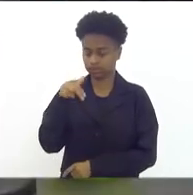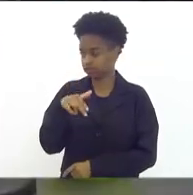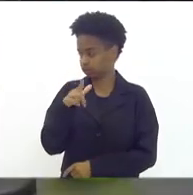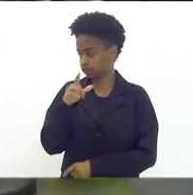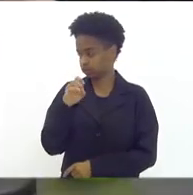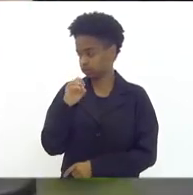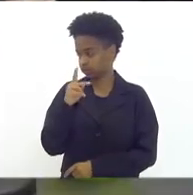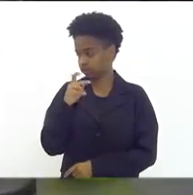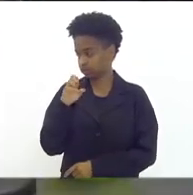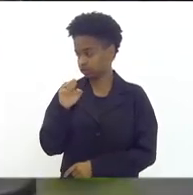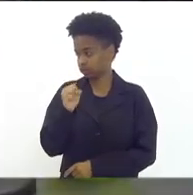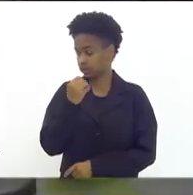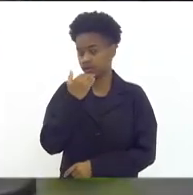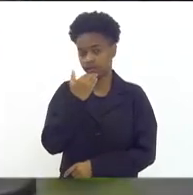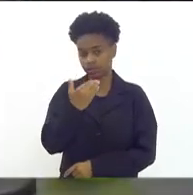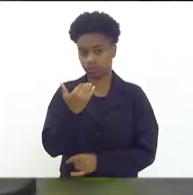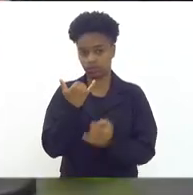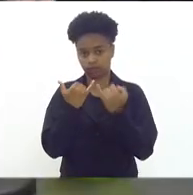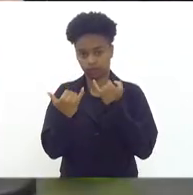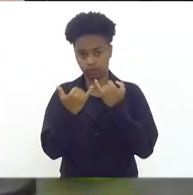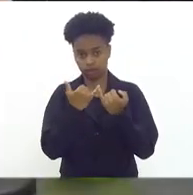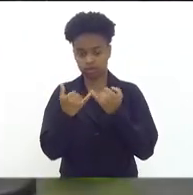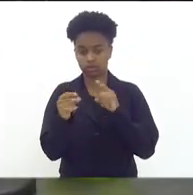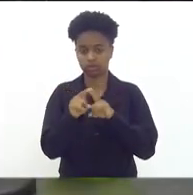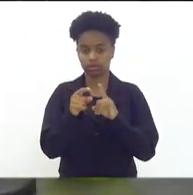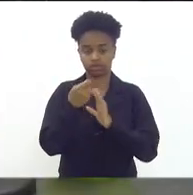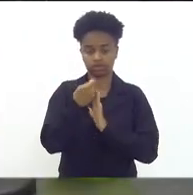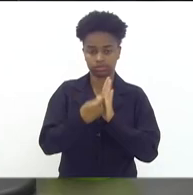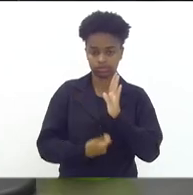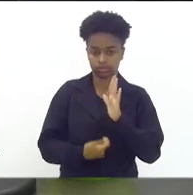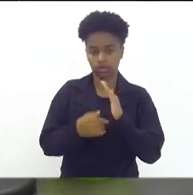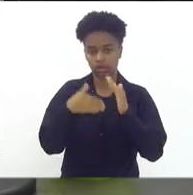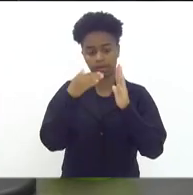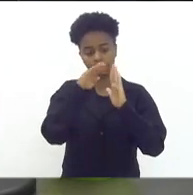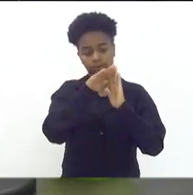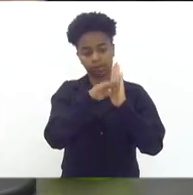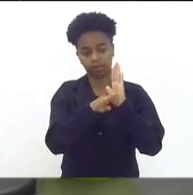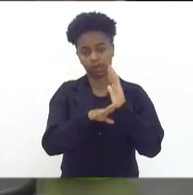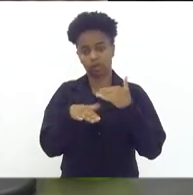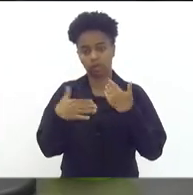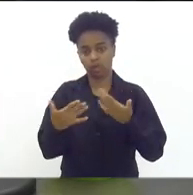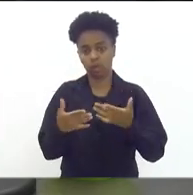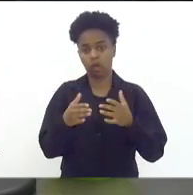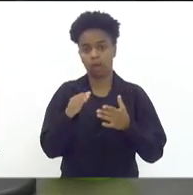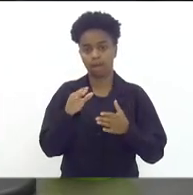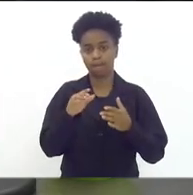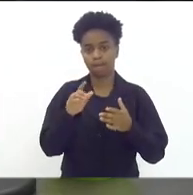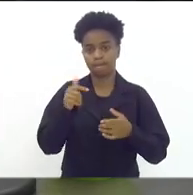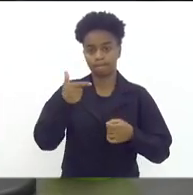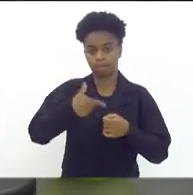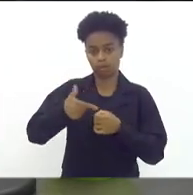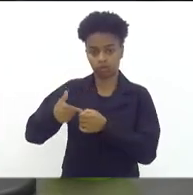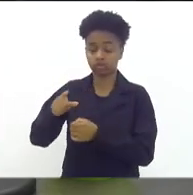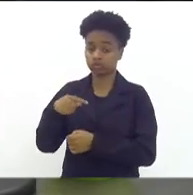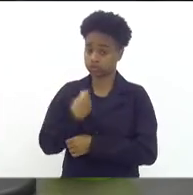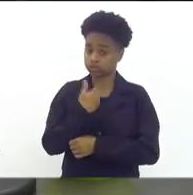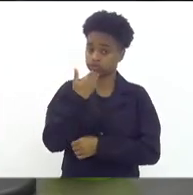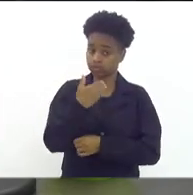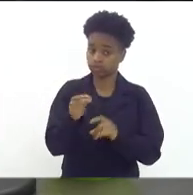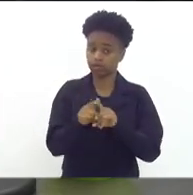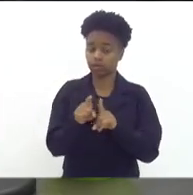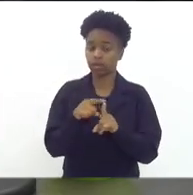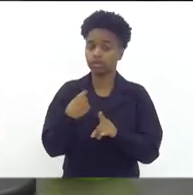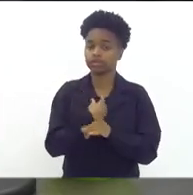pedido de informações de relações de postos ligados desligado o presente da câmara a gente também tá fazendo esse pedido para a gente quer entender